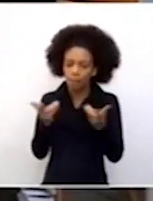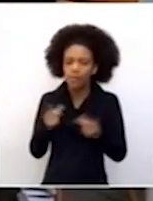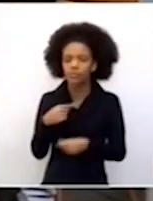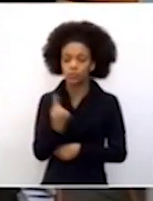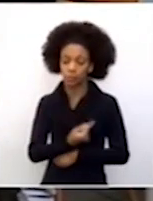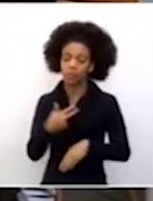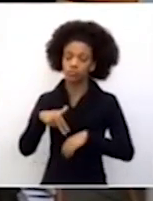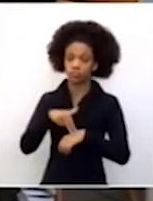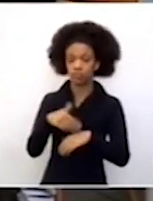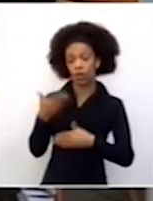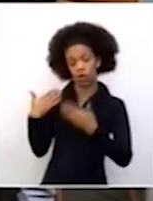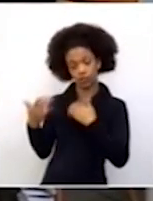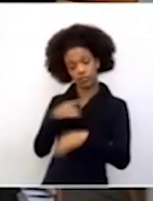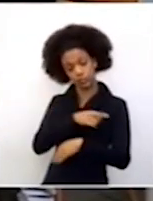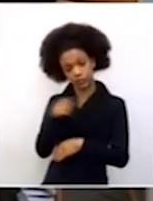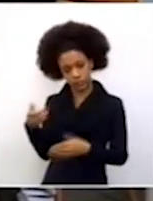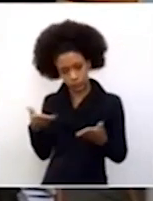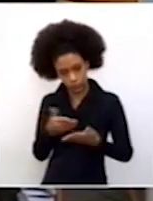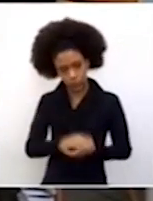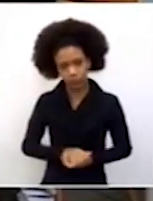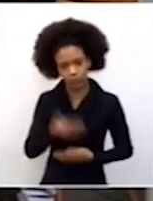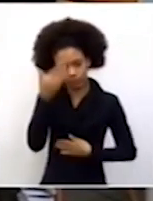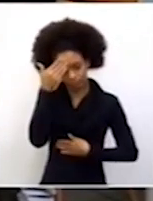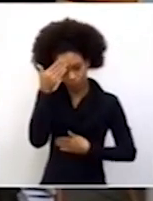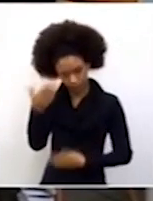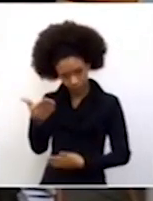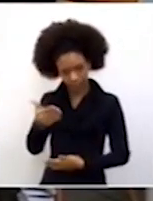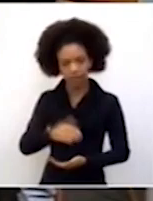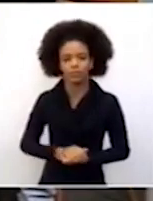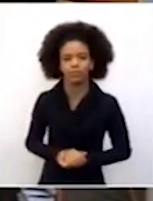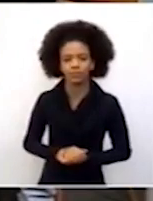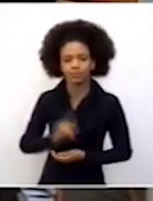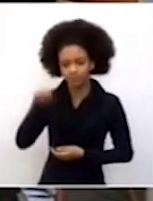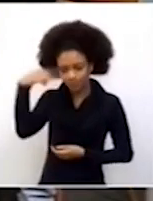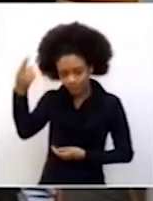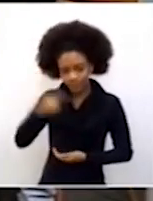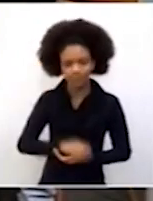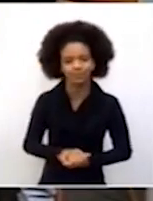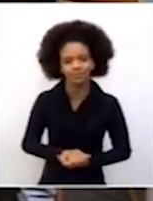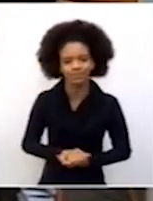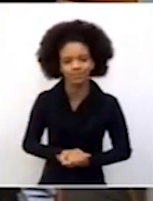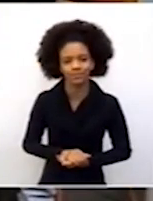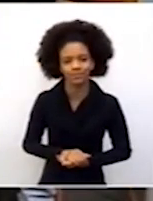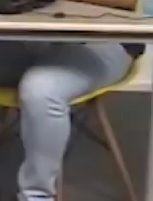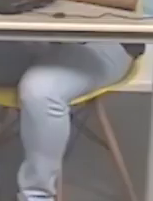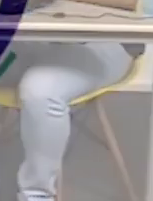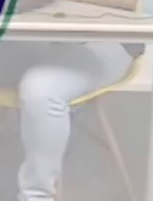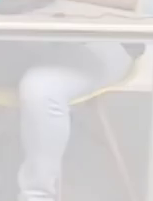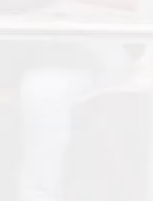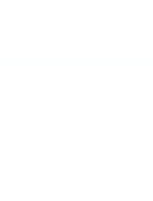estar aqui conversando com vocês hoje. Muito obrigado mesmo e até breve. Até breve.